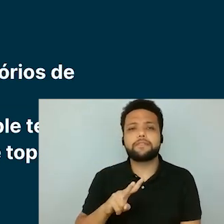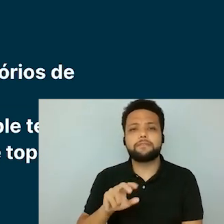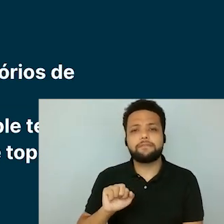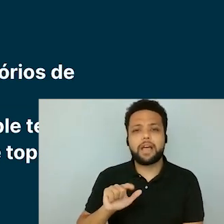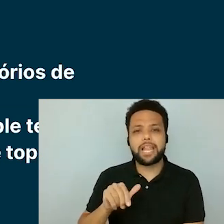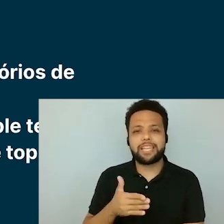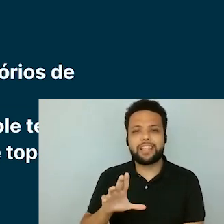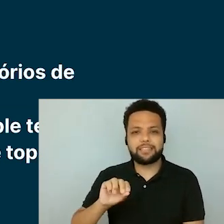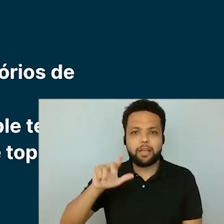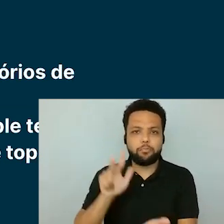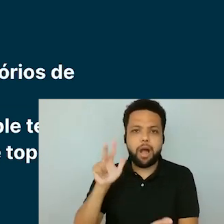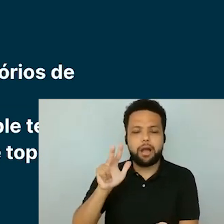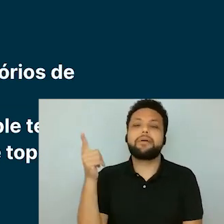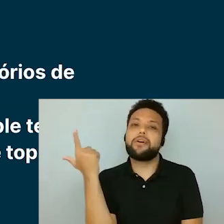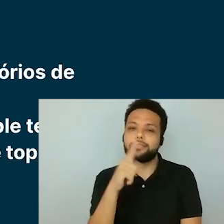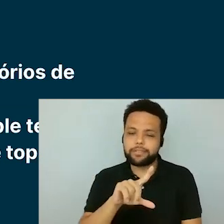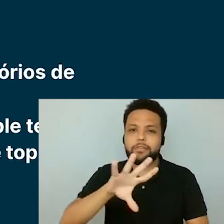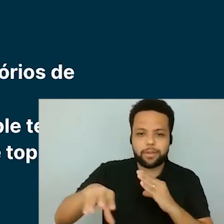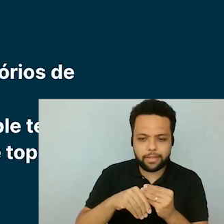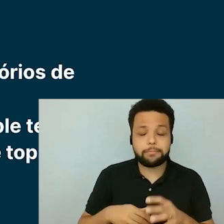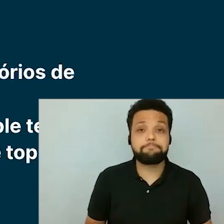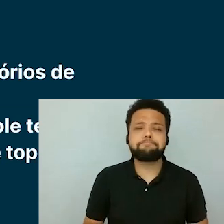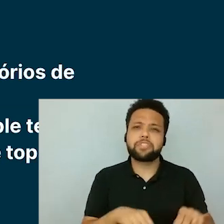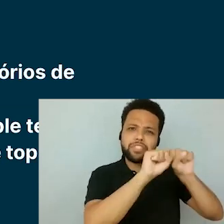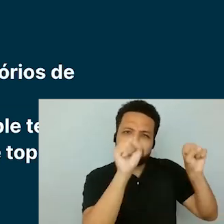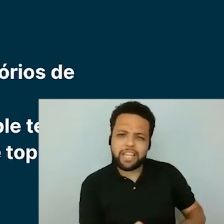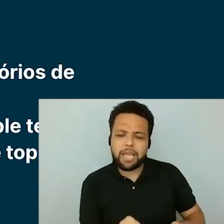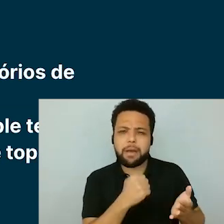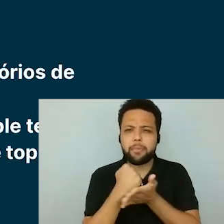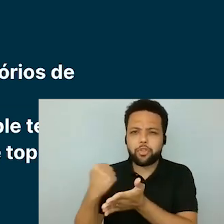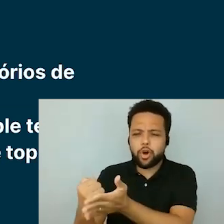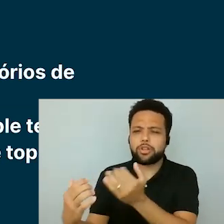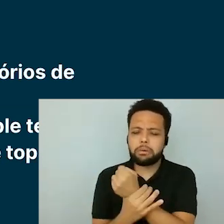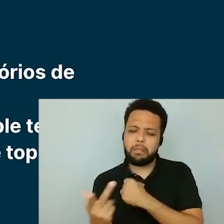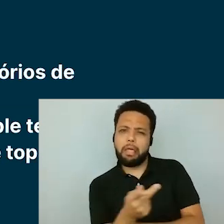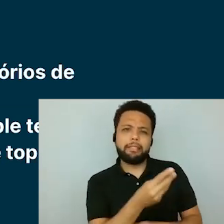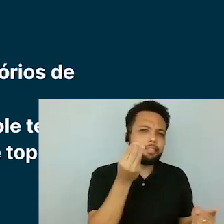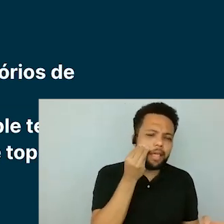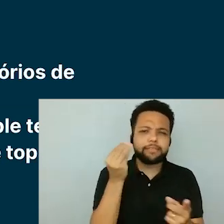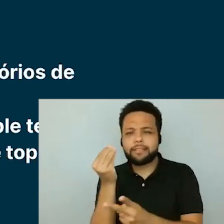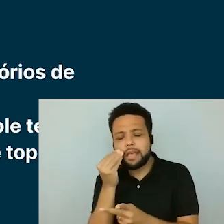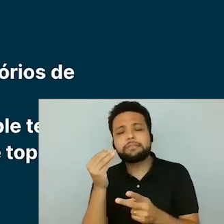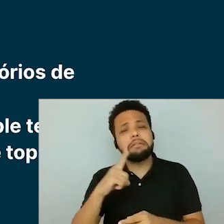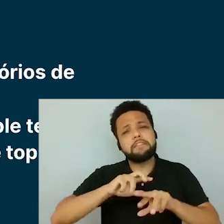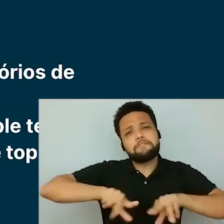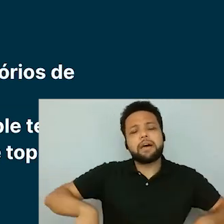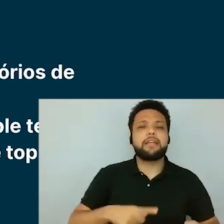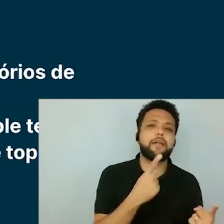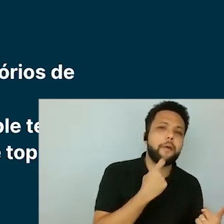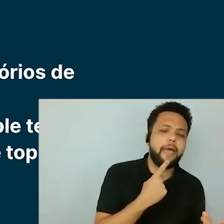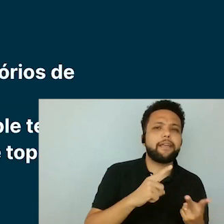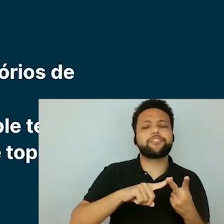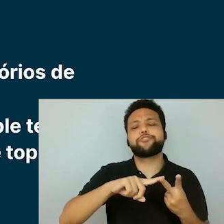complementares. Para testar sistemas e protocolos de segurança, a gente pode ter também o Red, Blue e até mesmo o Purple Teams